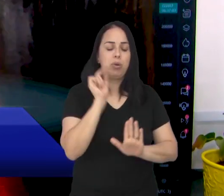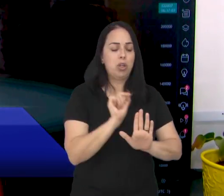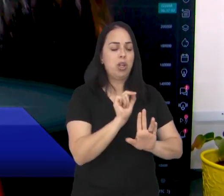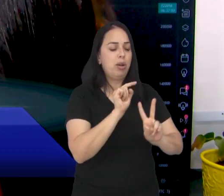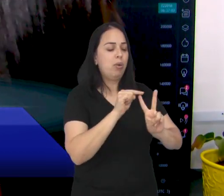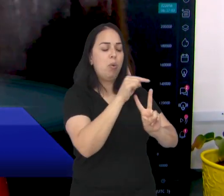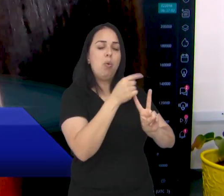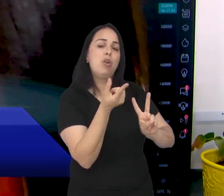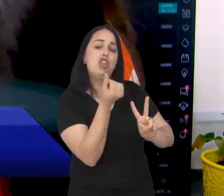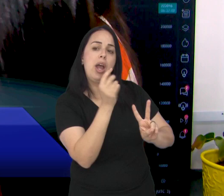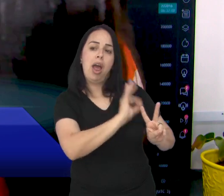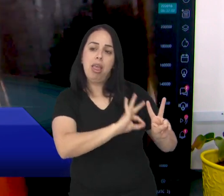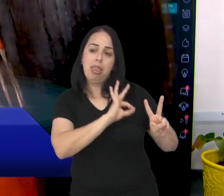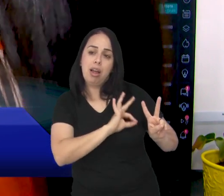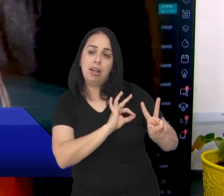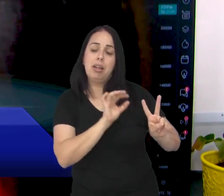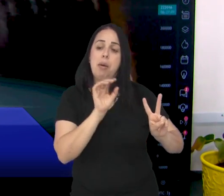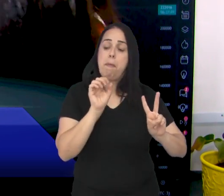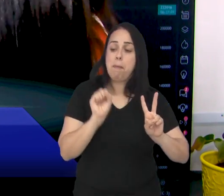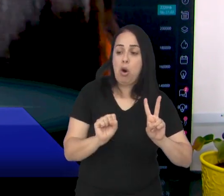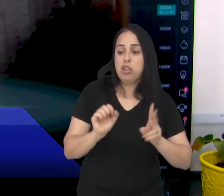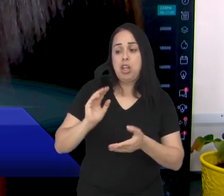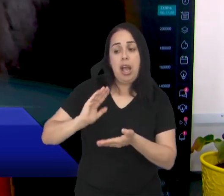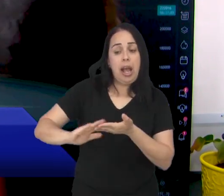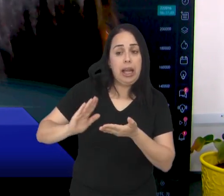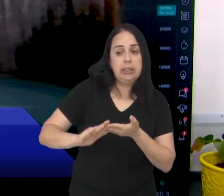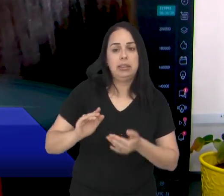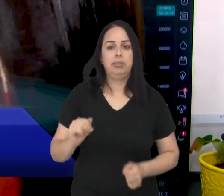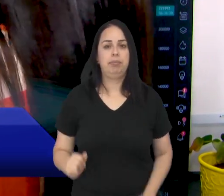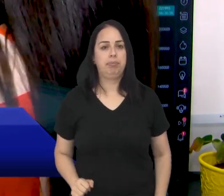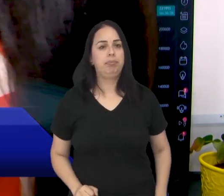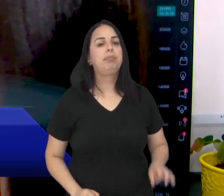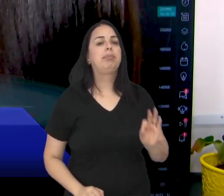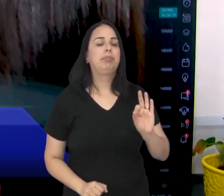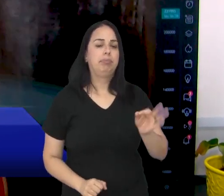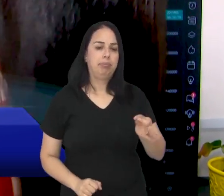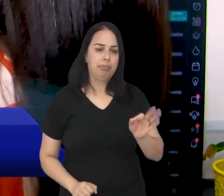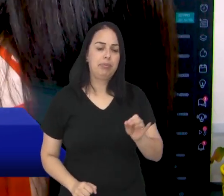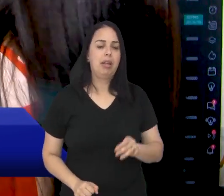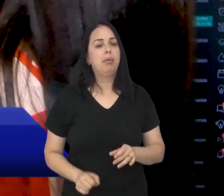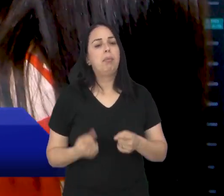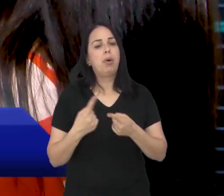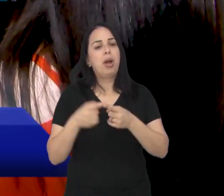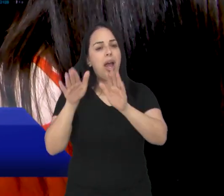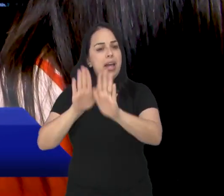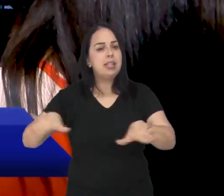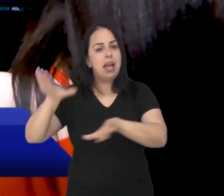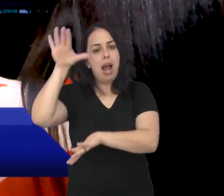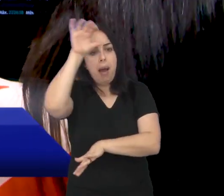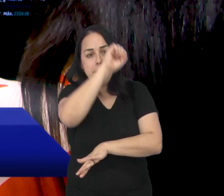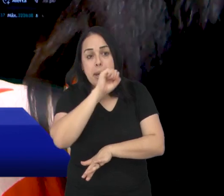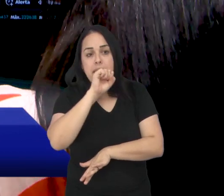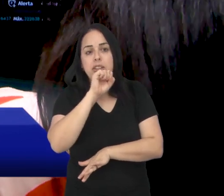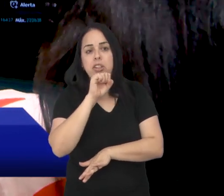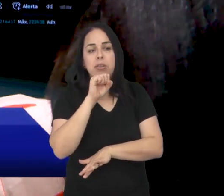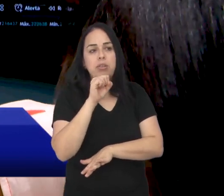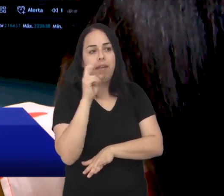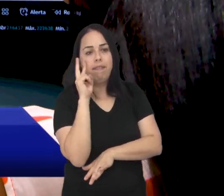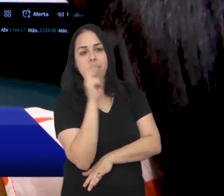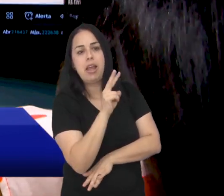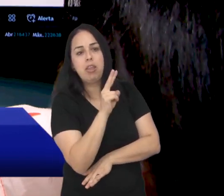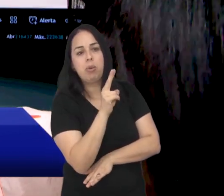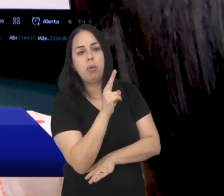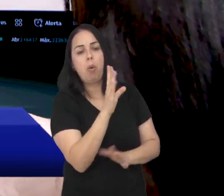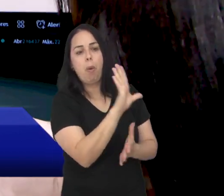as condições que os pais, naquele caso, podem oferecer para eles ou não? Sim, até mesmo porque as crianças, elas aprendem